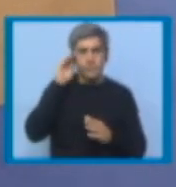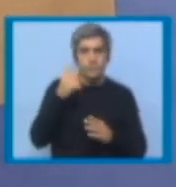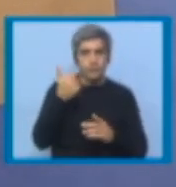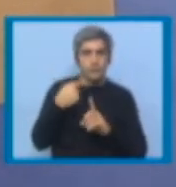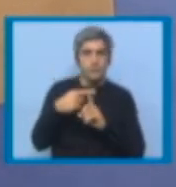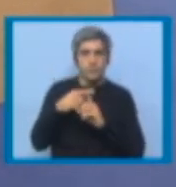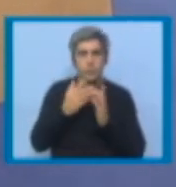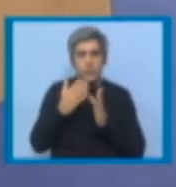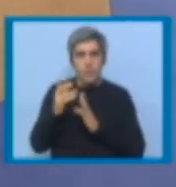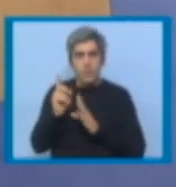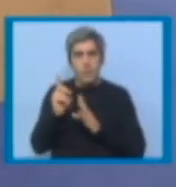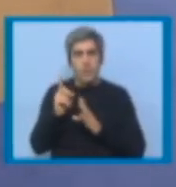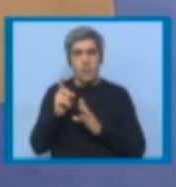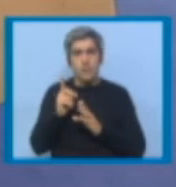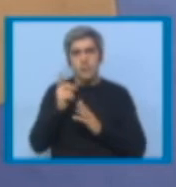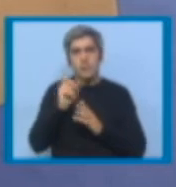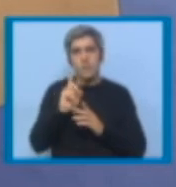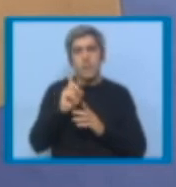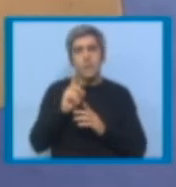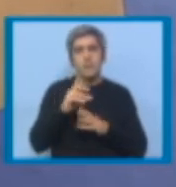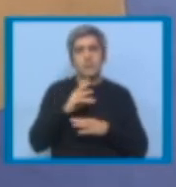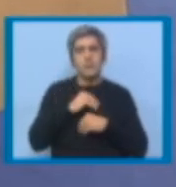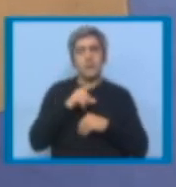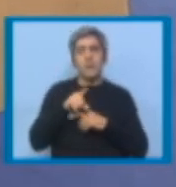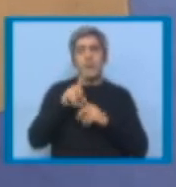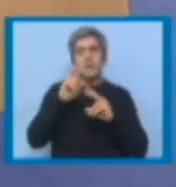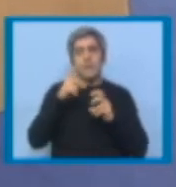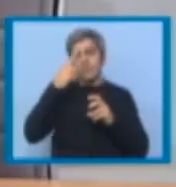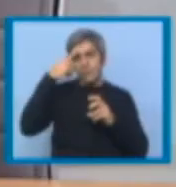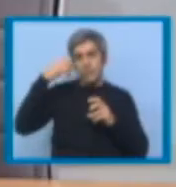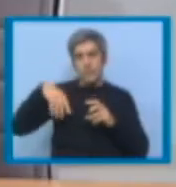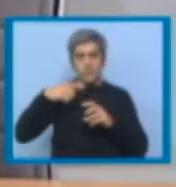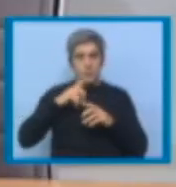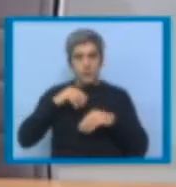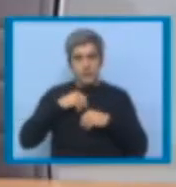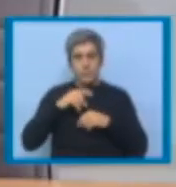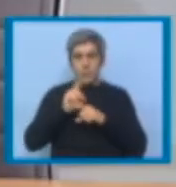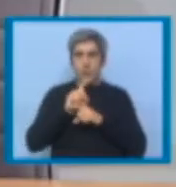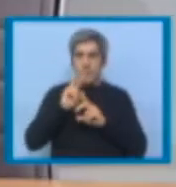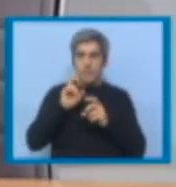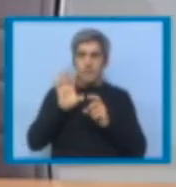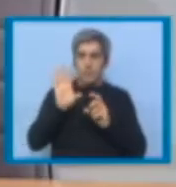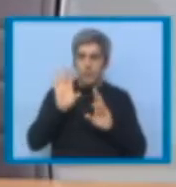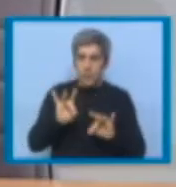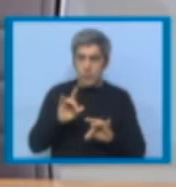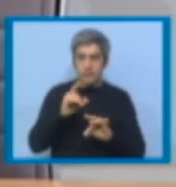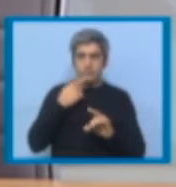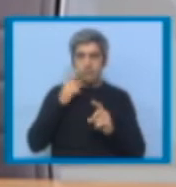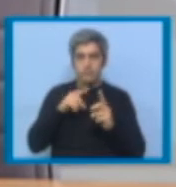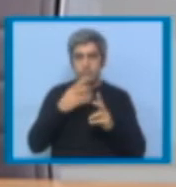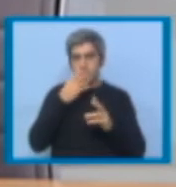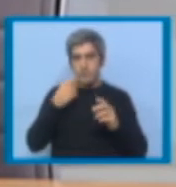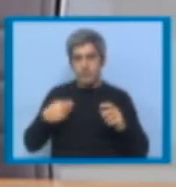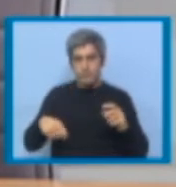República, que é precisamente não deixar que este assunto caia no esquecimento. E eu acho que Marcelo Rebelo